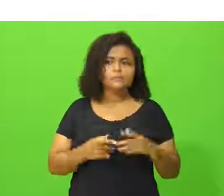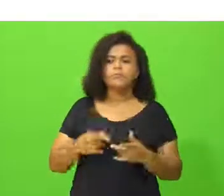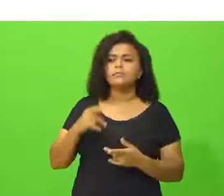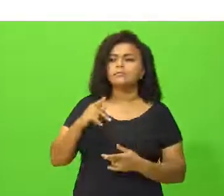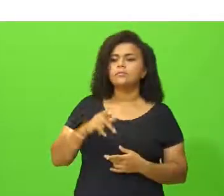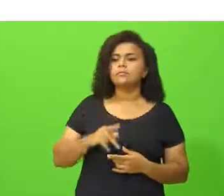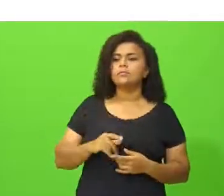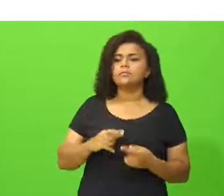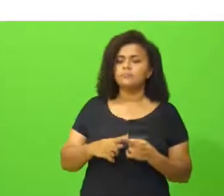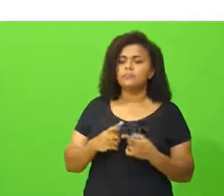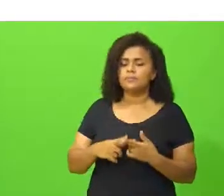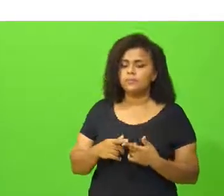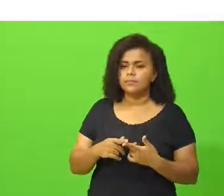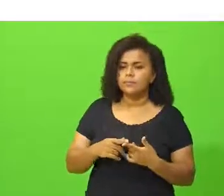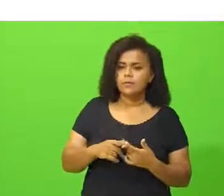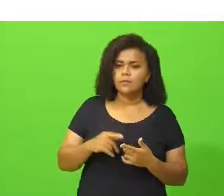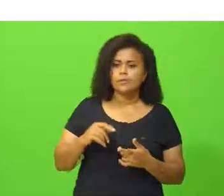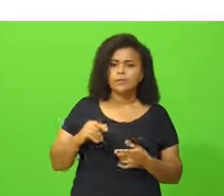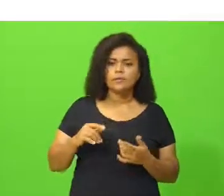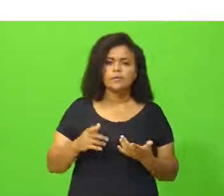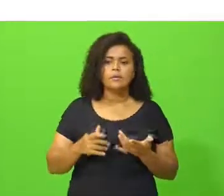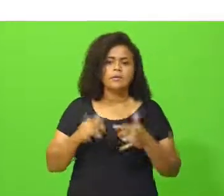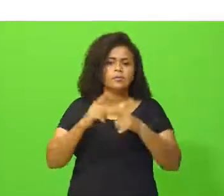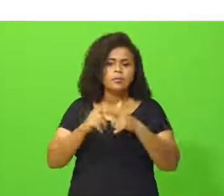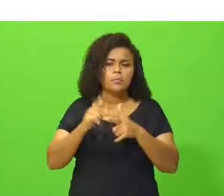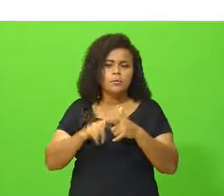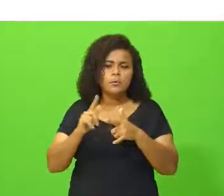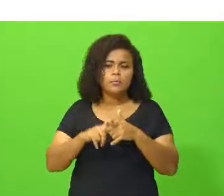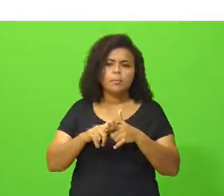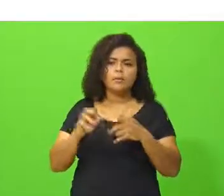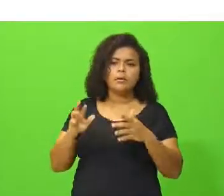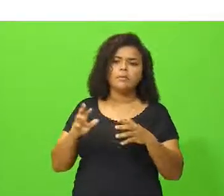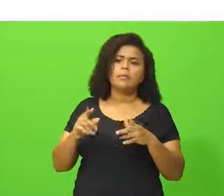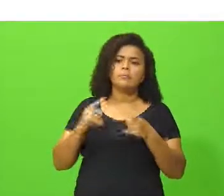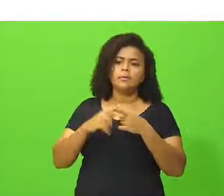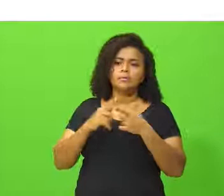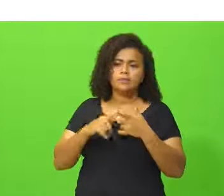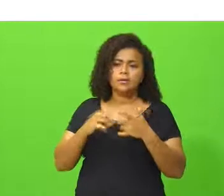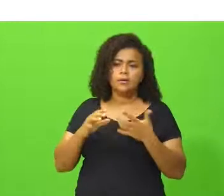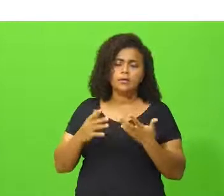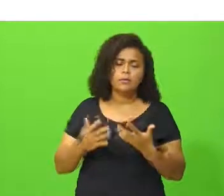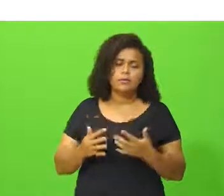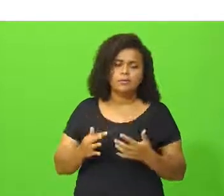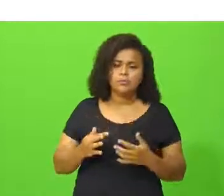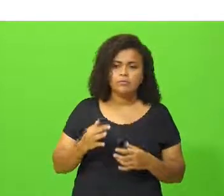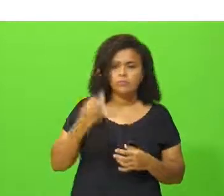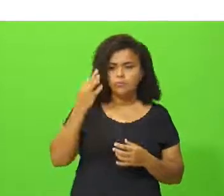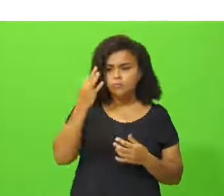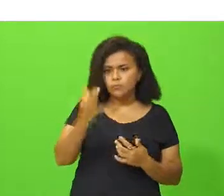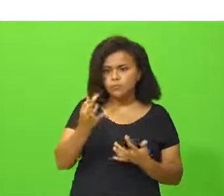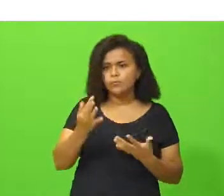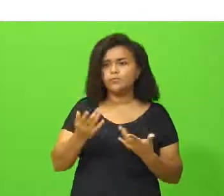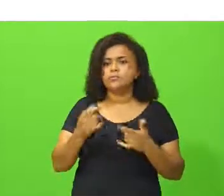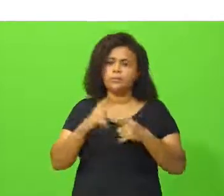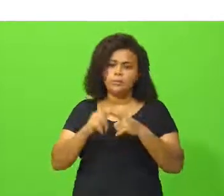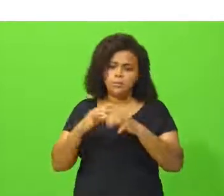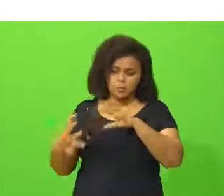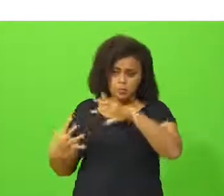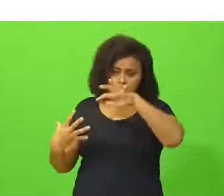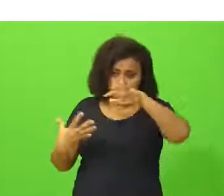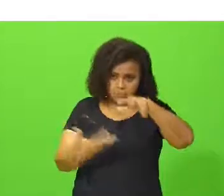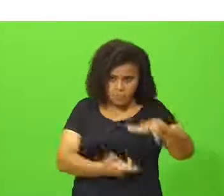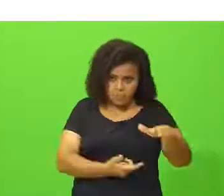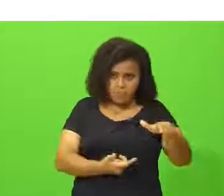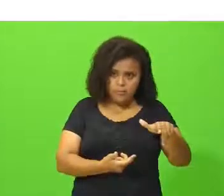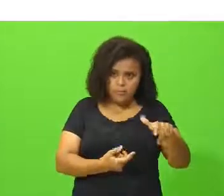então, que toda essa degradação do meio, ele vai trazer um efeito, né? A consequência vai ser no âmbito global, quanto